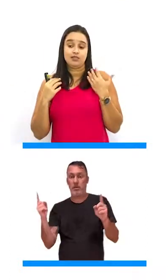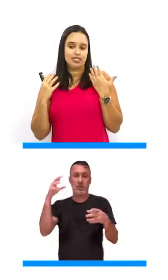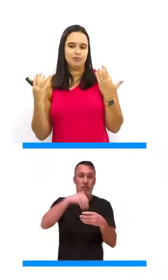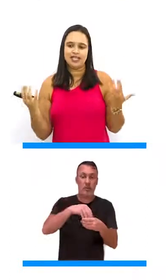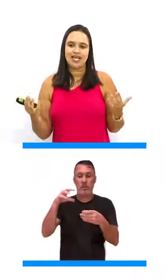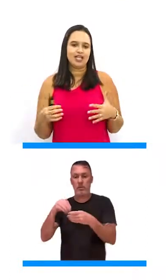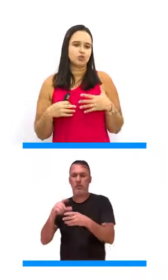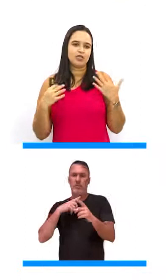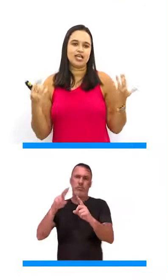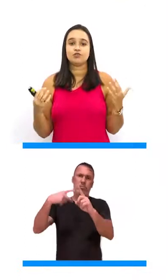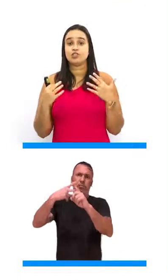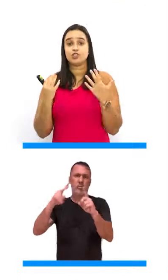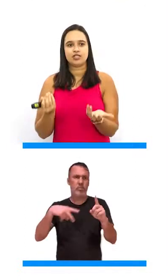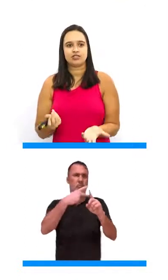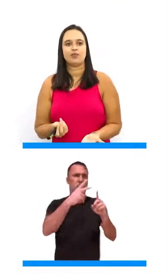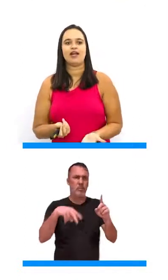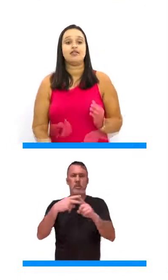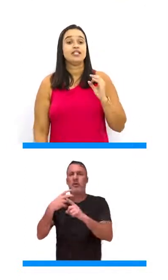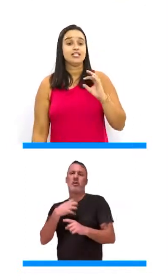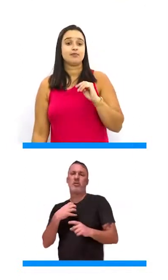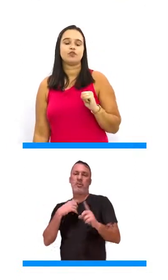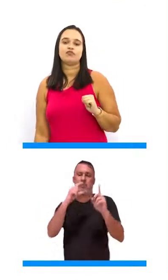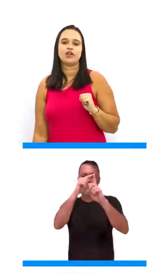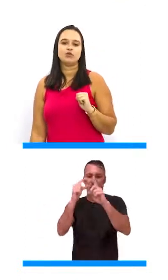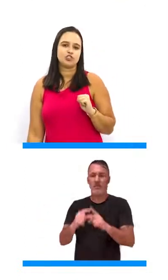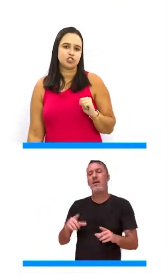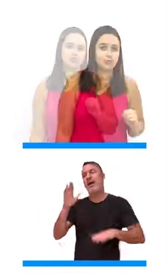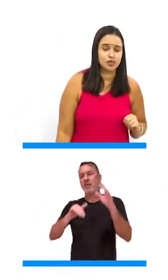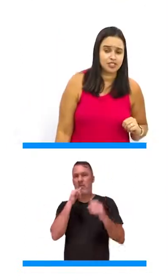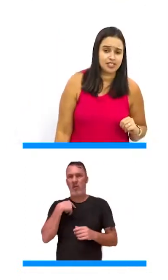e triplicar e duplicar o sentido dessas palavras. Nem sempre quando eu